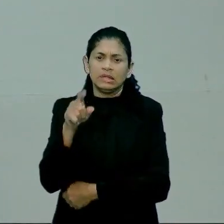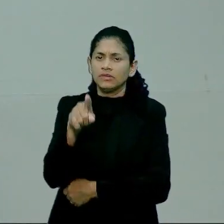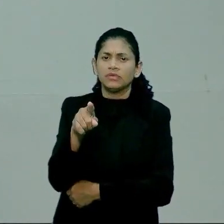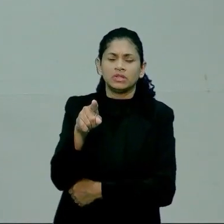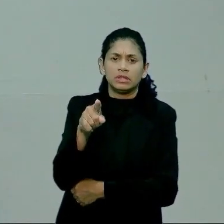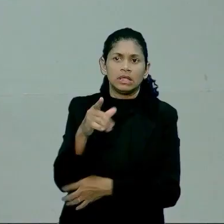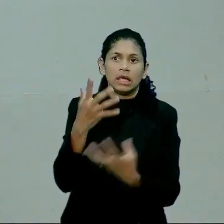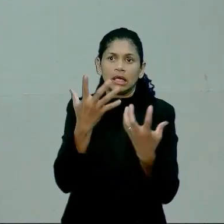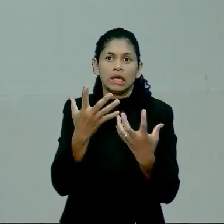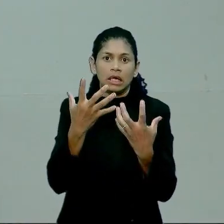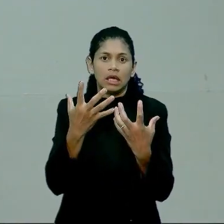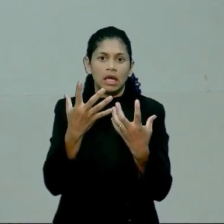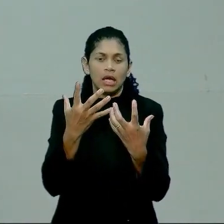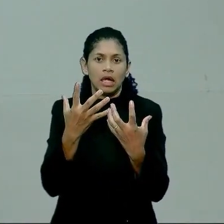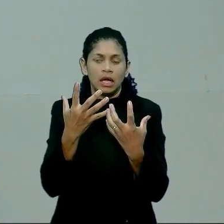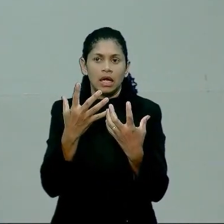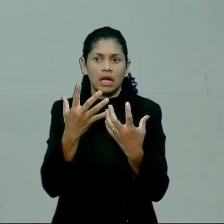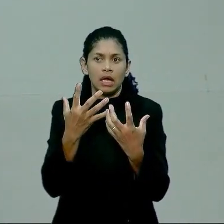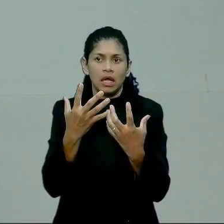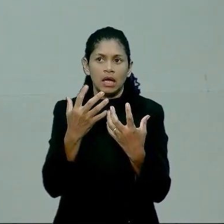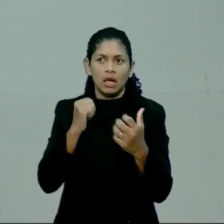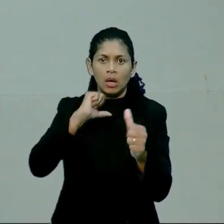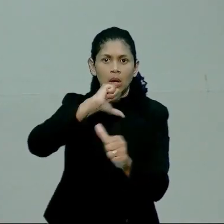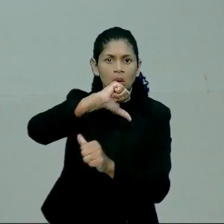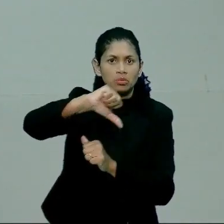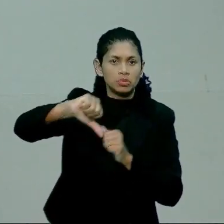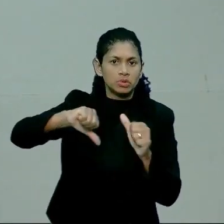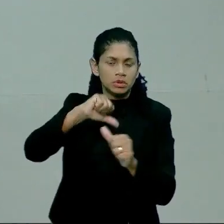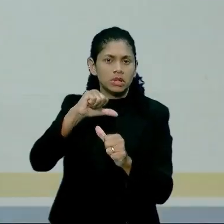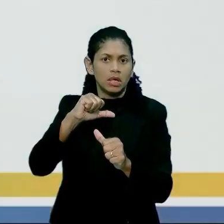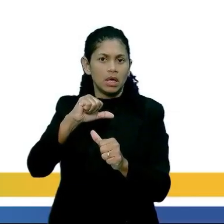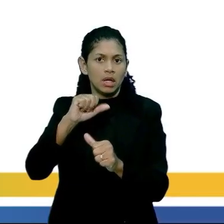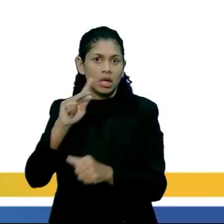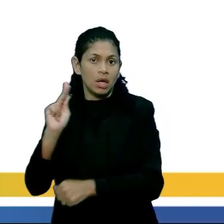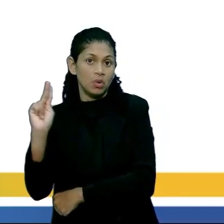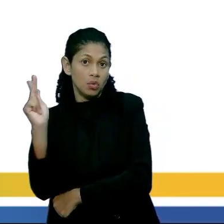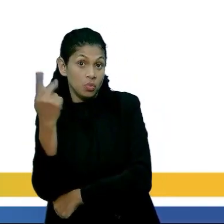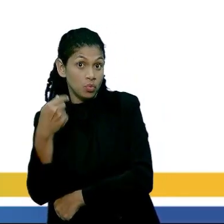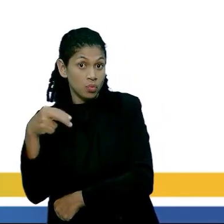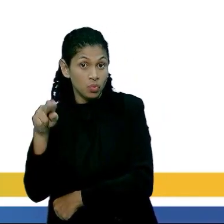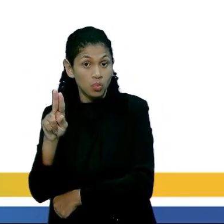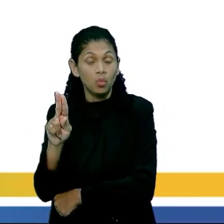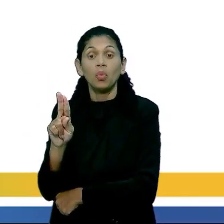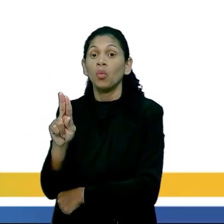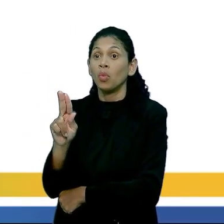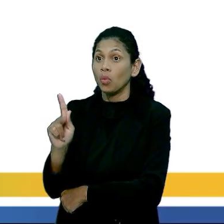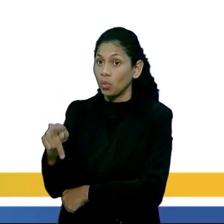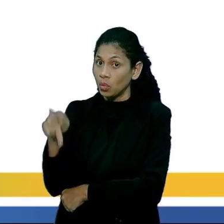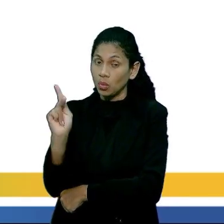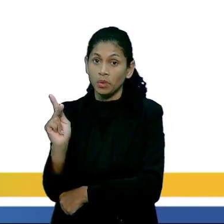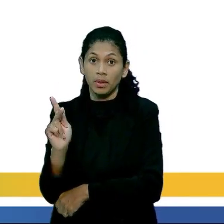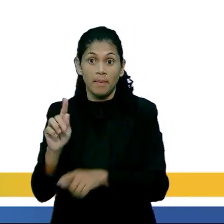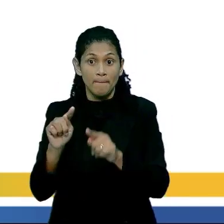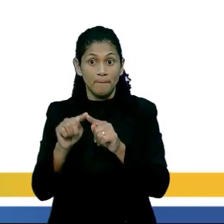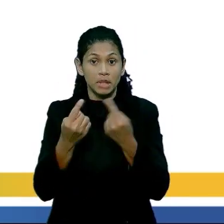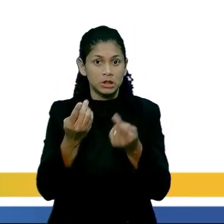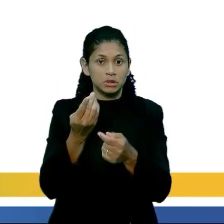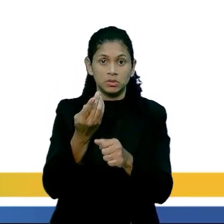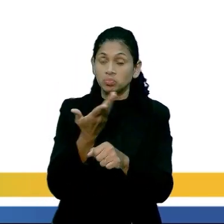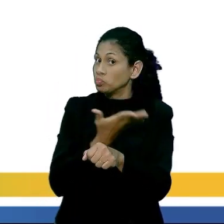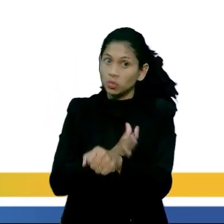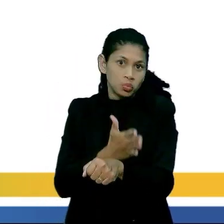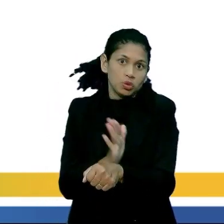virar o Hulk e treinar que nem o Hulk magrelo. Beleza? Então, vamos lá. Aqui também temos o princípio do